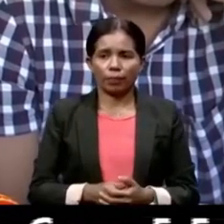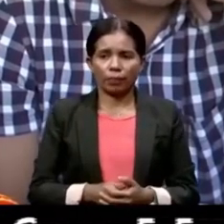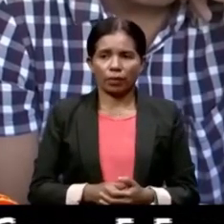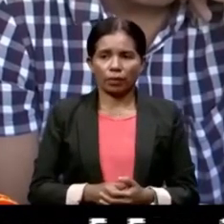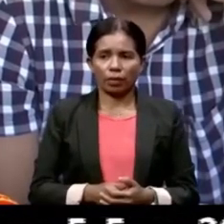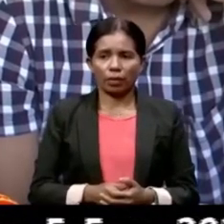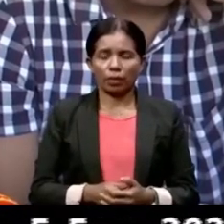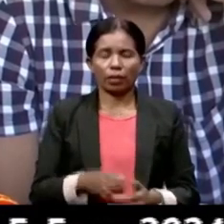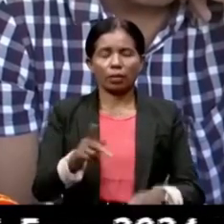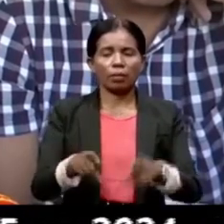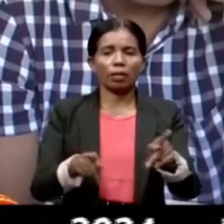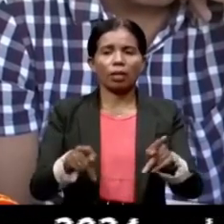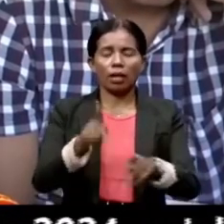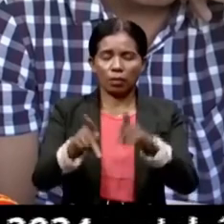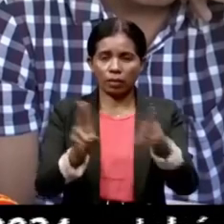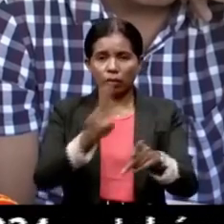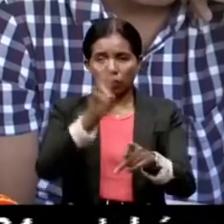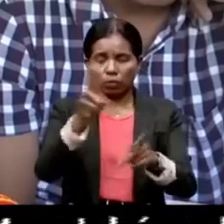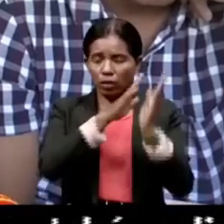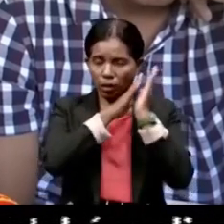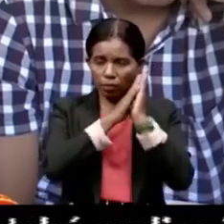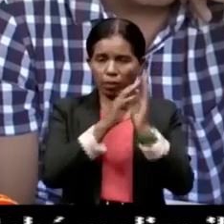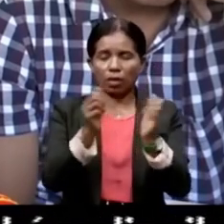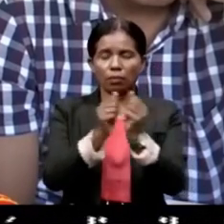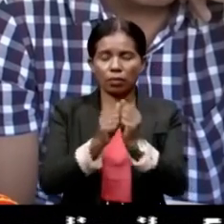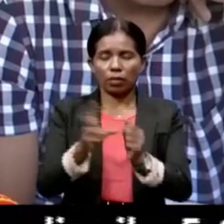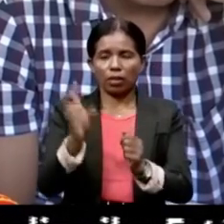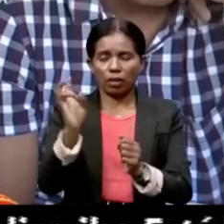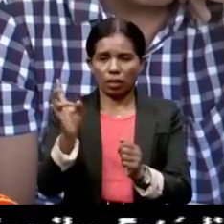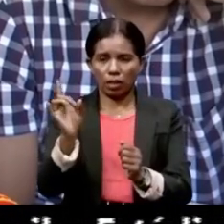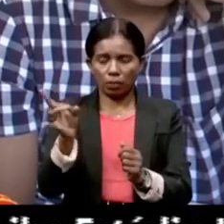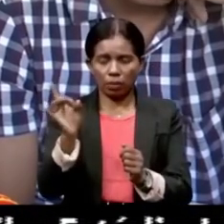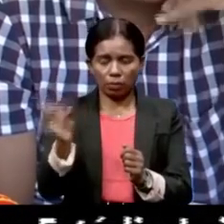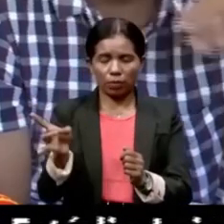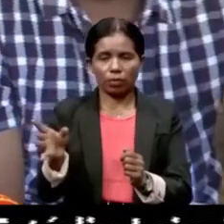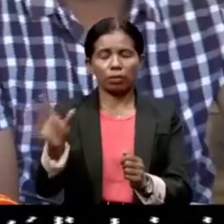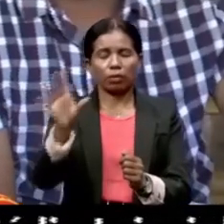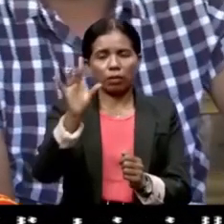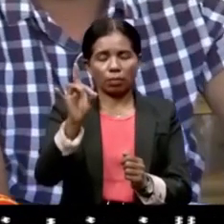bed occupational rate, né? E a tama é 88%, significa que tem uma